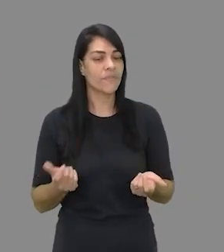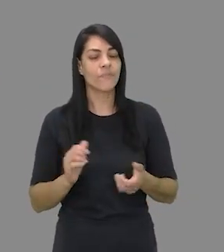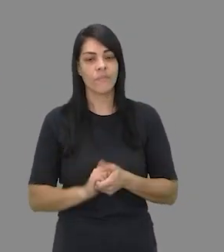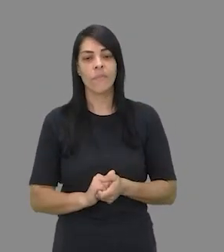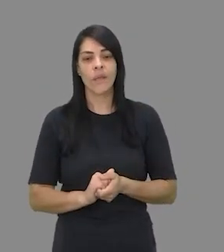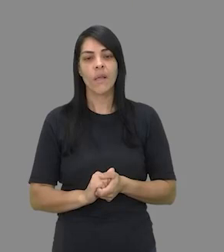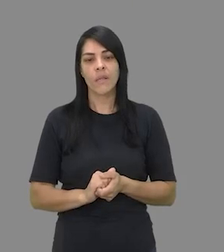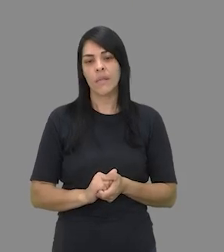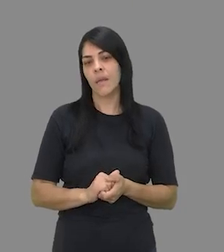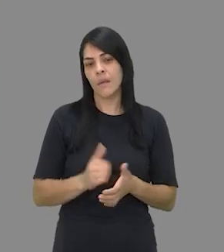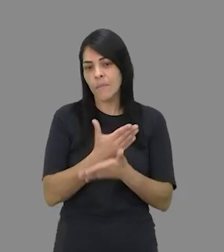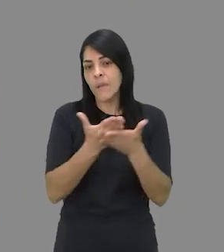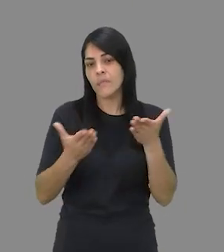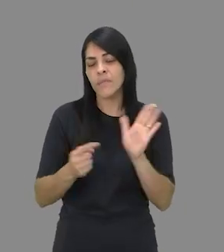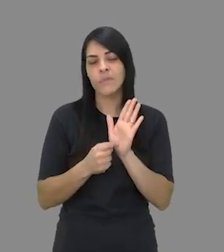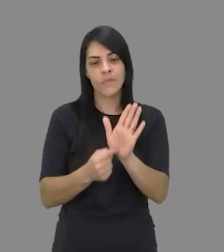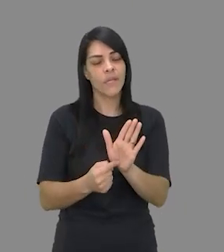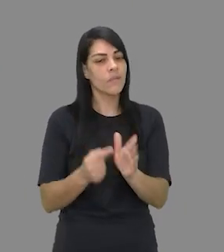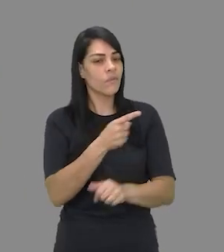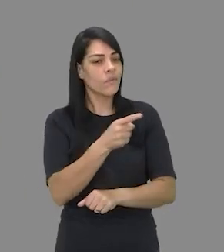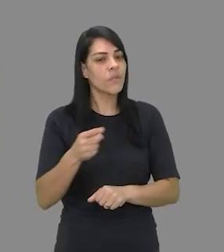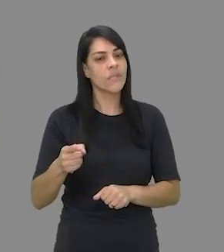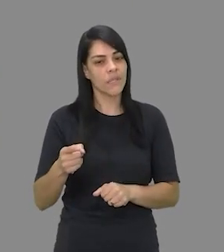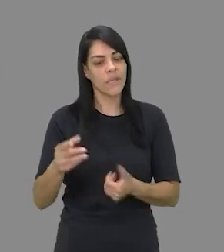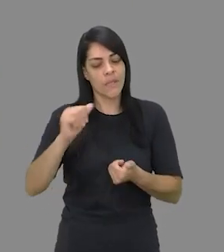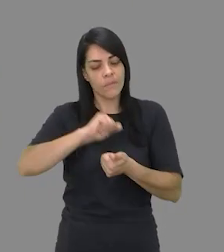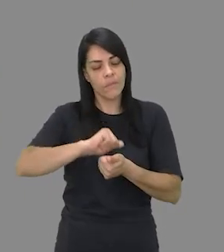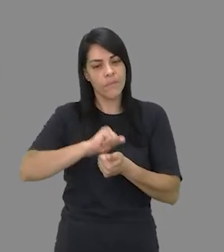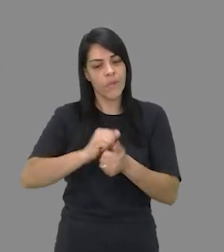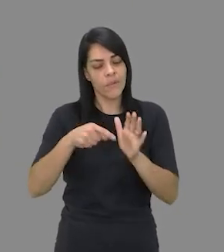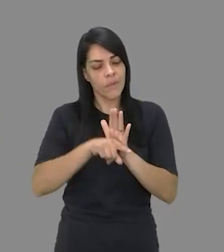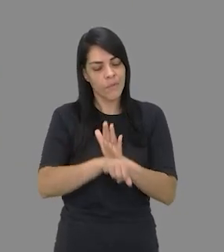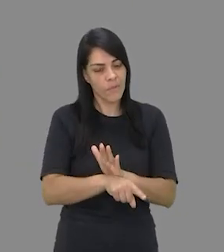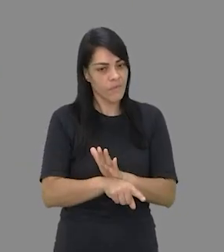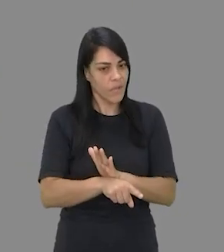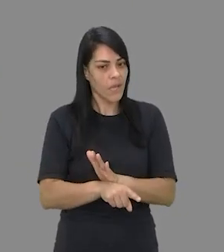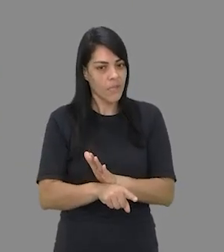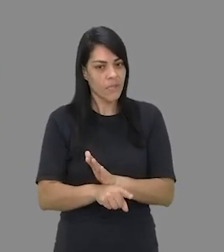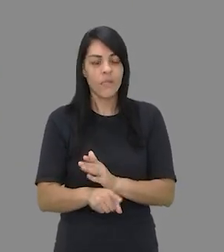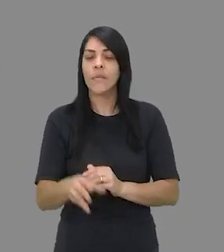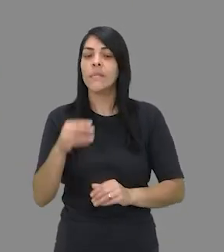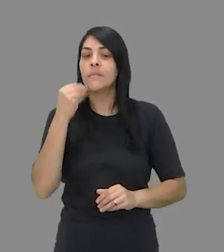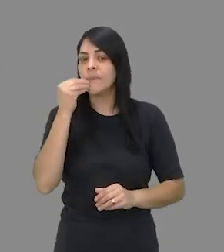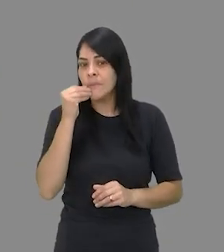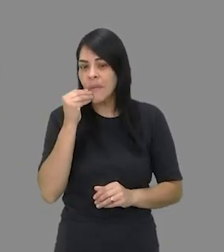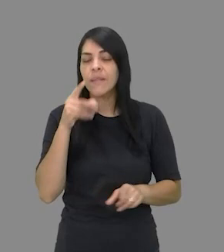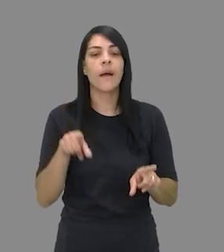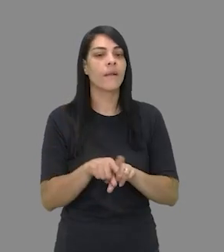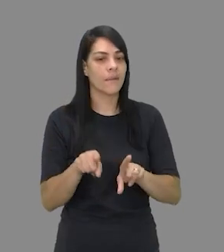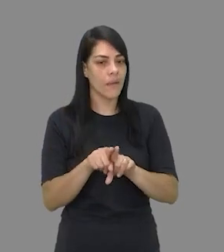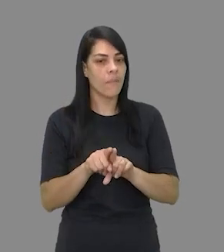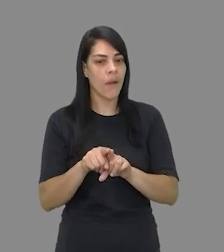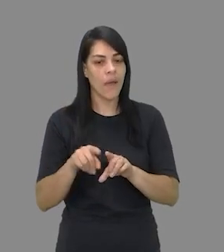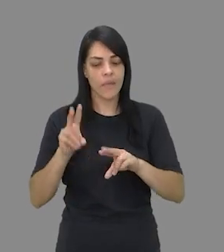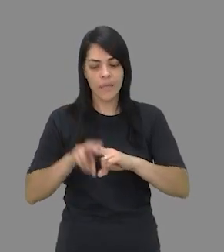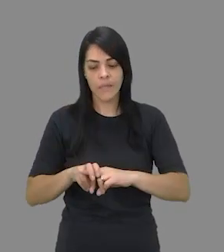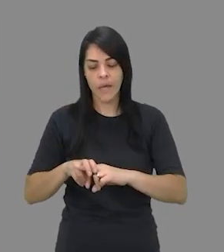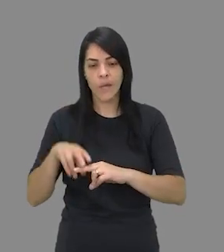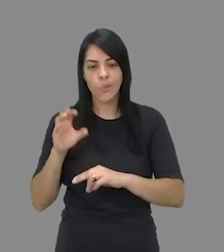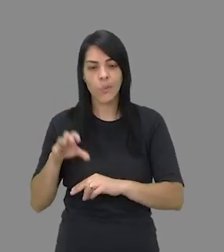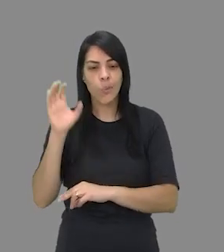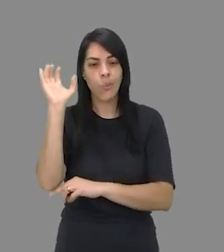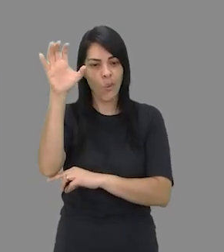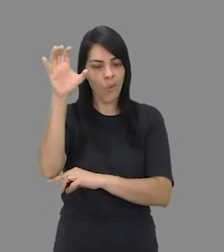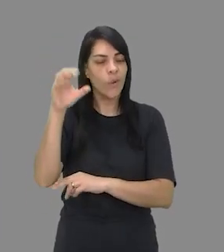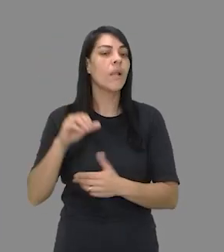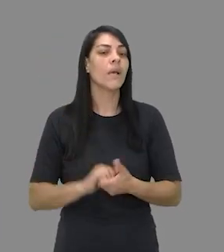a modalidade para vocês e aí vocês se aprofundariam e experimentariam o vôlei sentado aí na